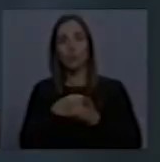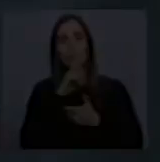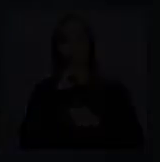quer